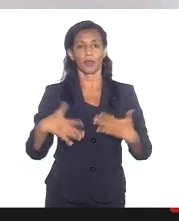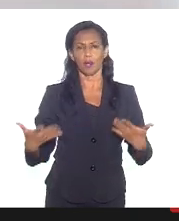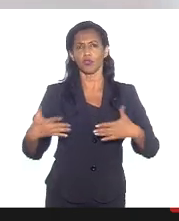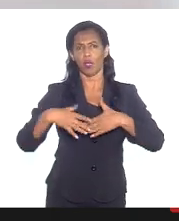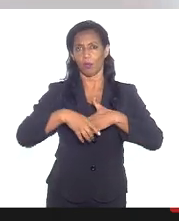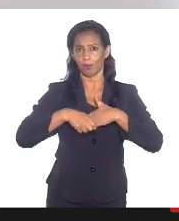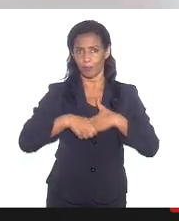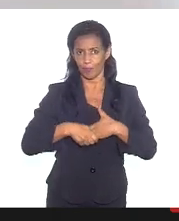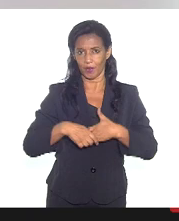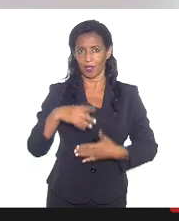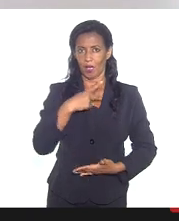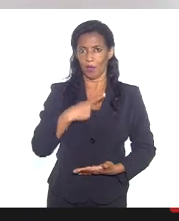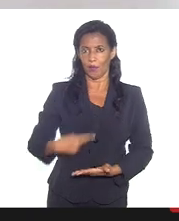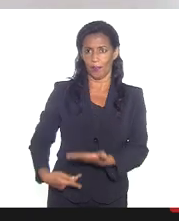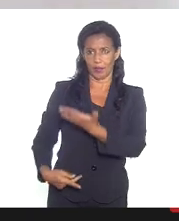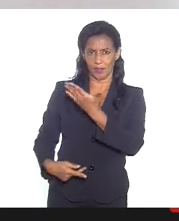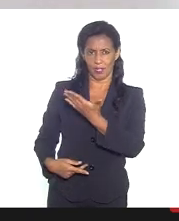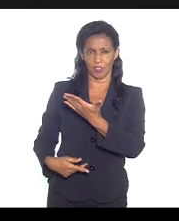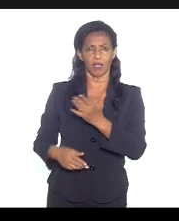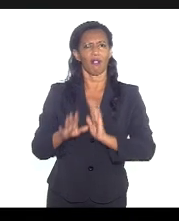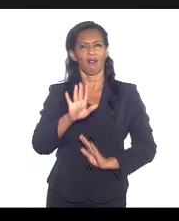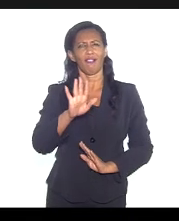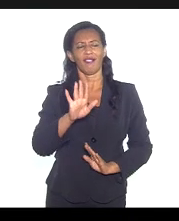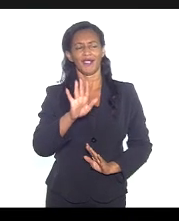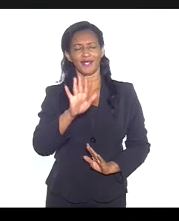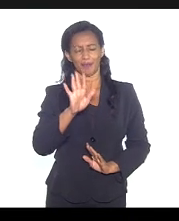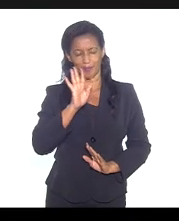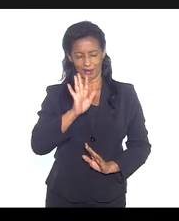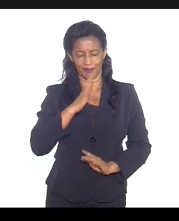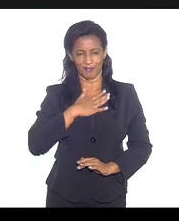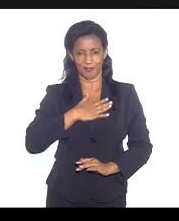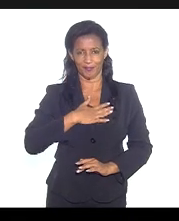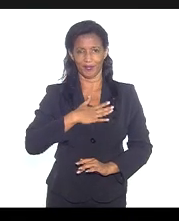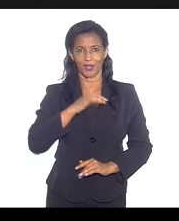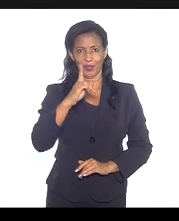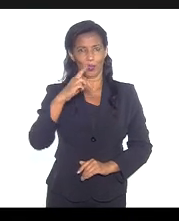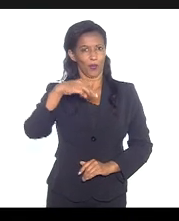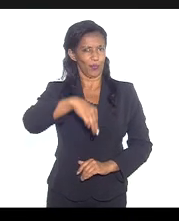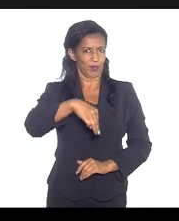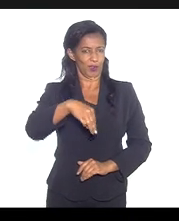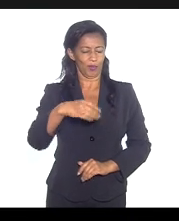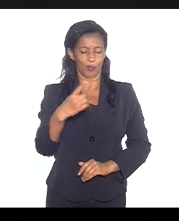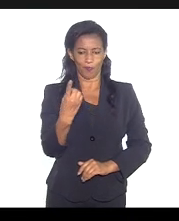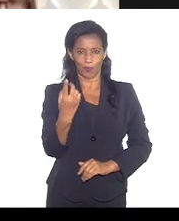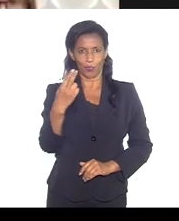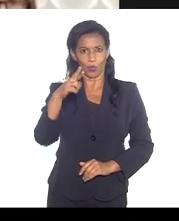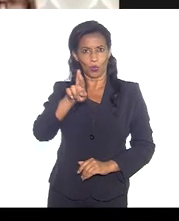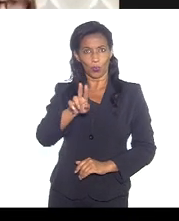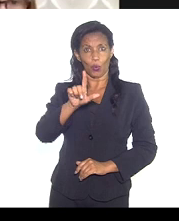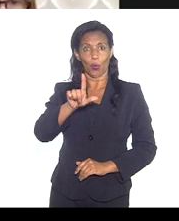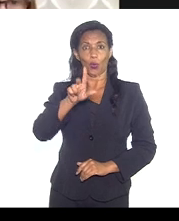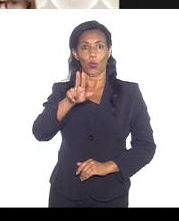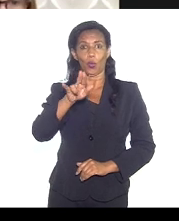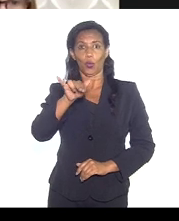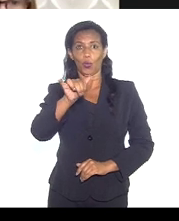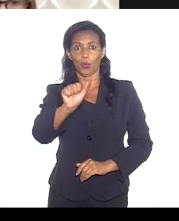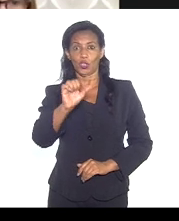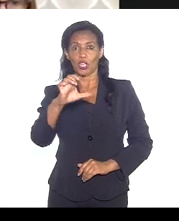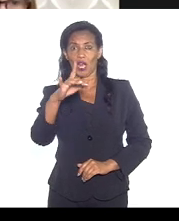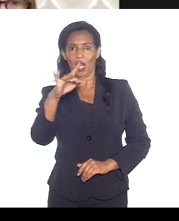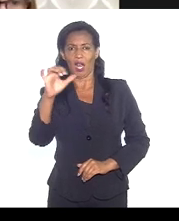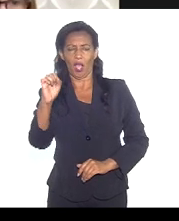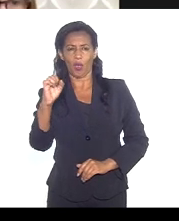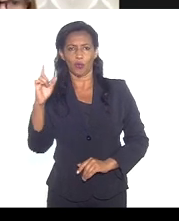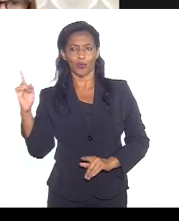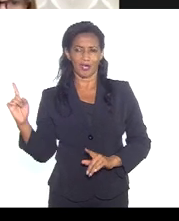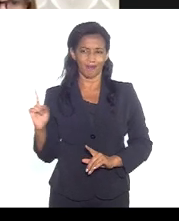o senhor, né, que é o presidente da CPI. Só um minutinho, Alex. O doutor Luiz Cláudio Leivas, a hora que você entrou, ele entrou